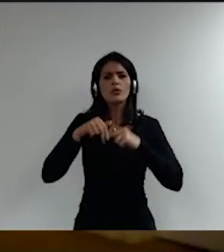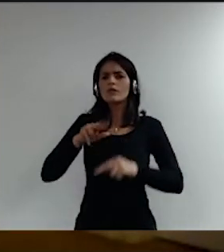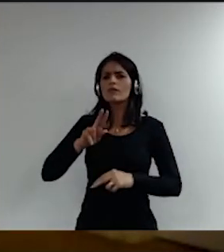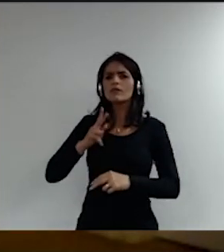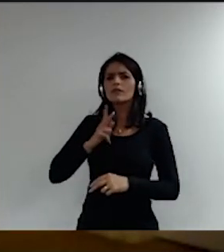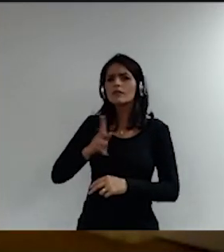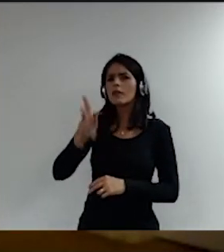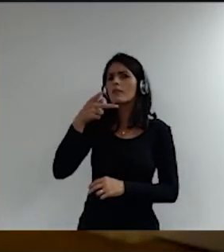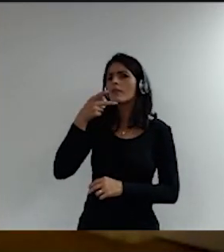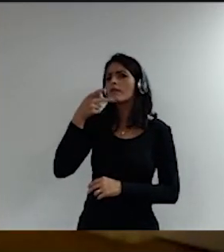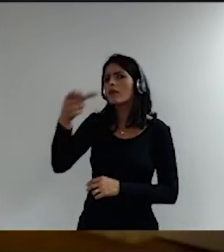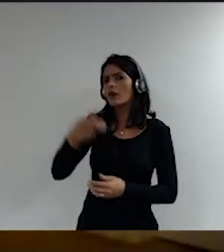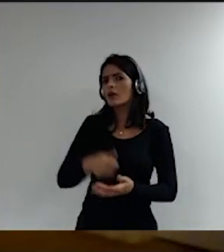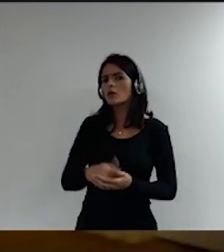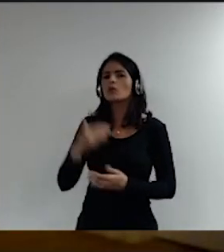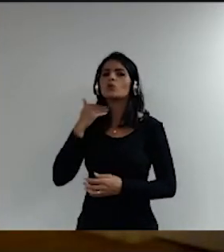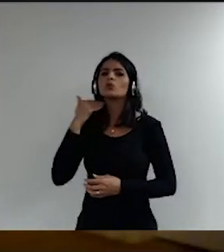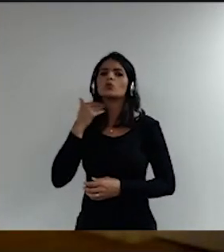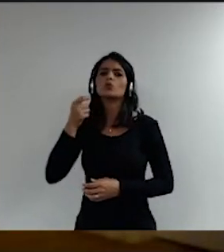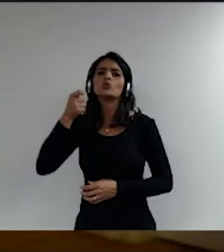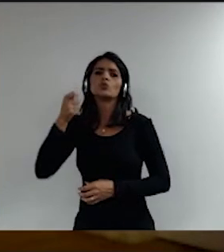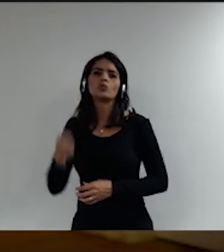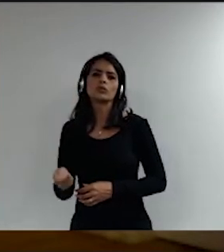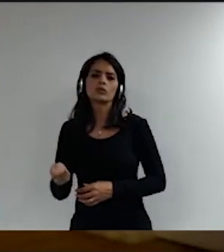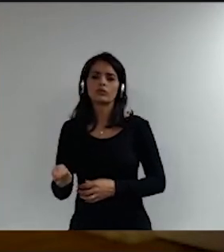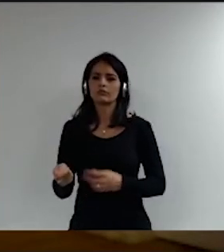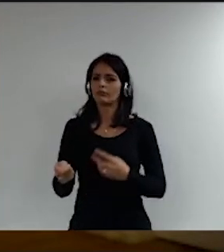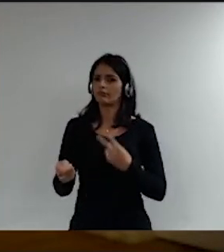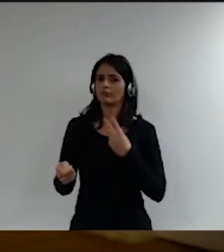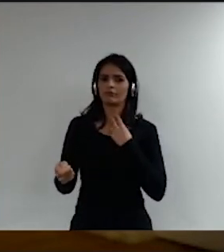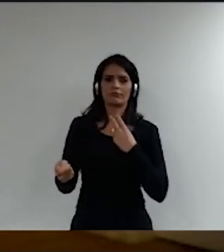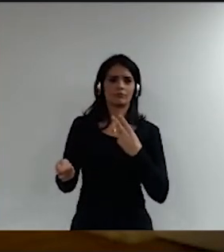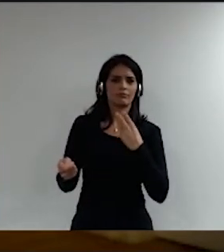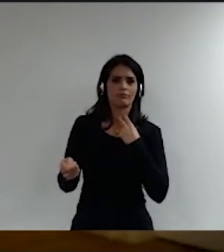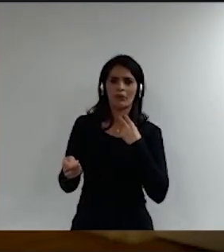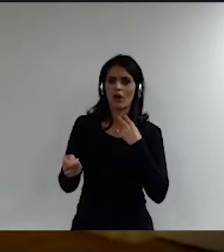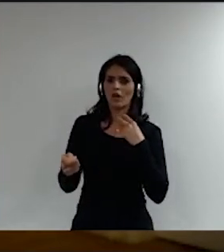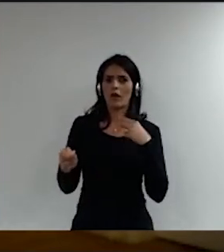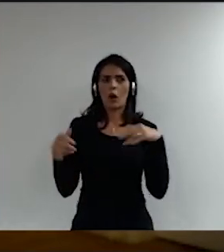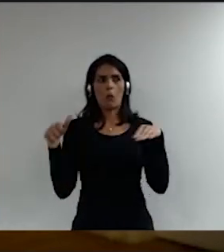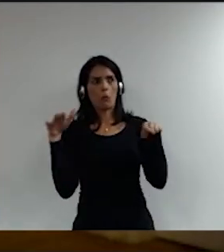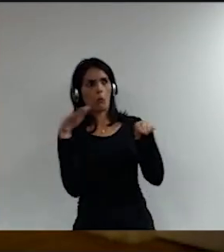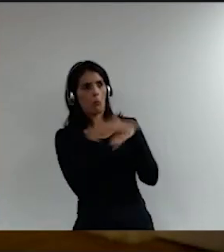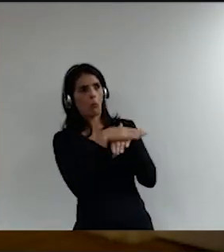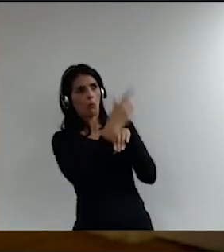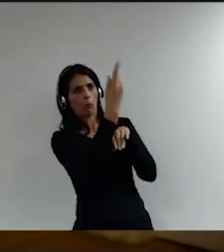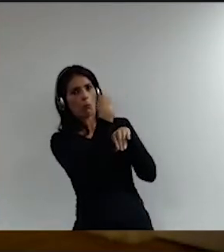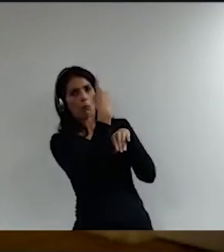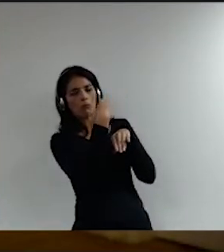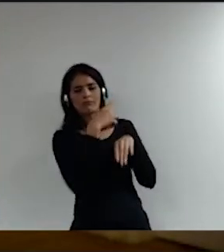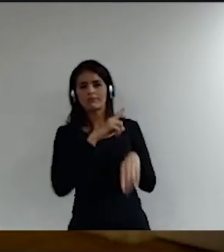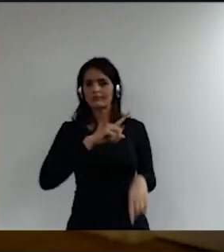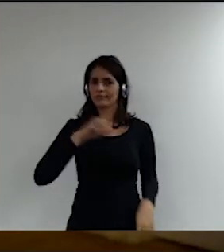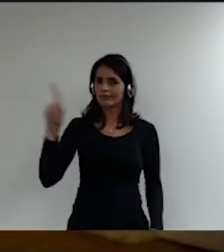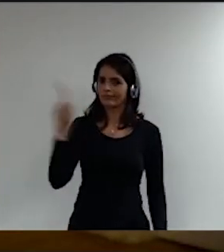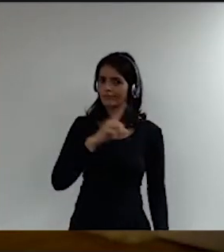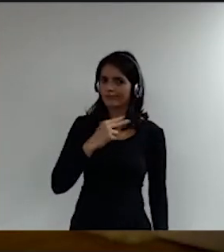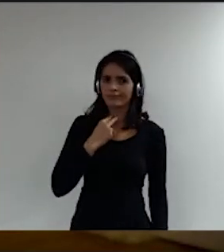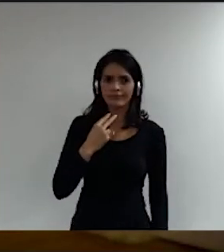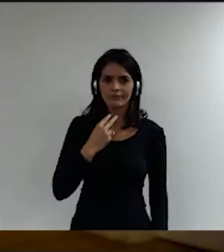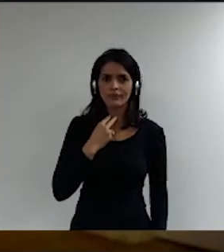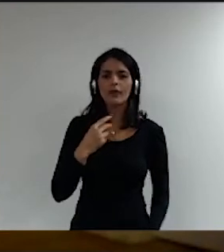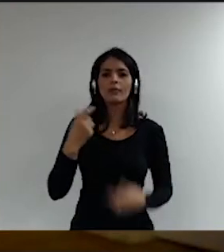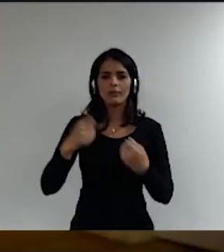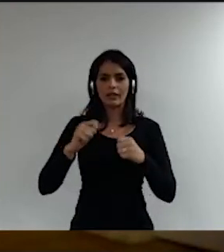digo, o juiz não pode ser refém de ninguém. Ele não pode, ele precisa ter